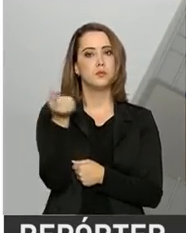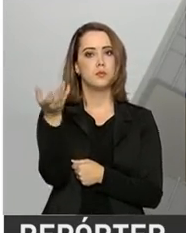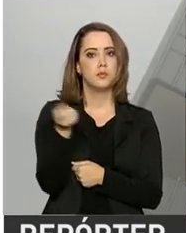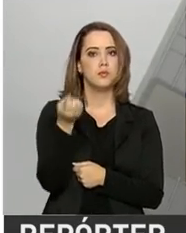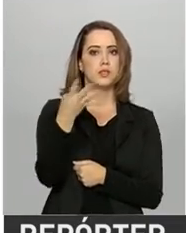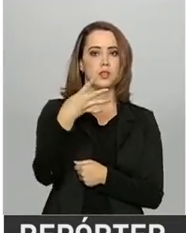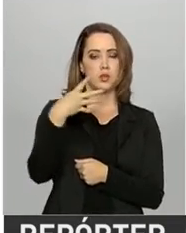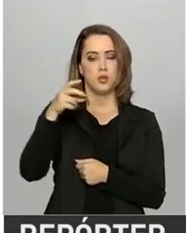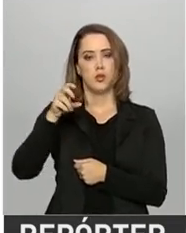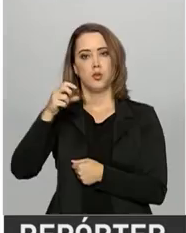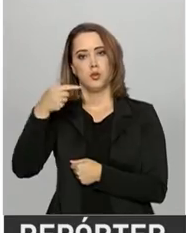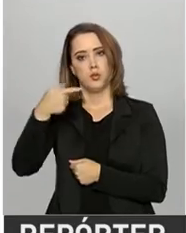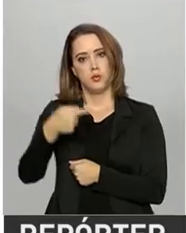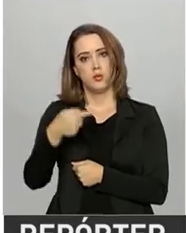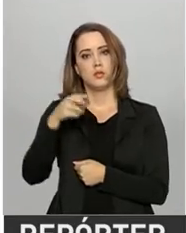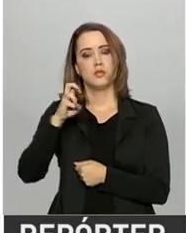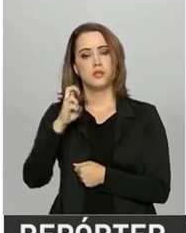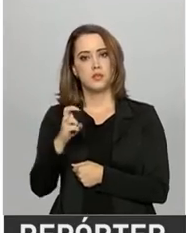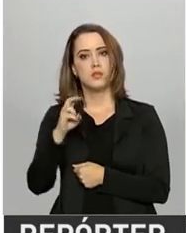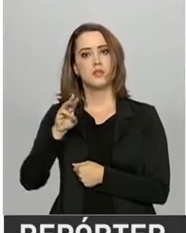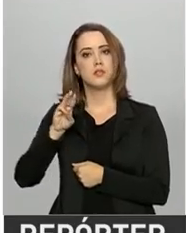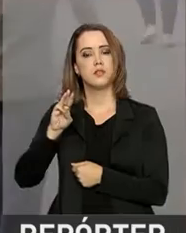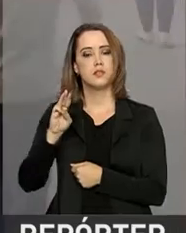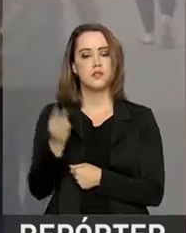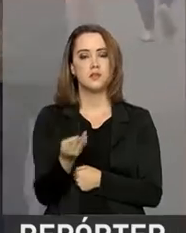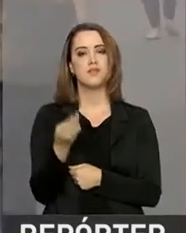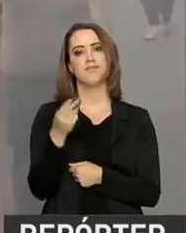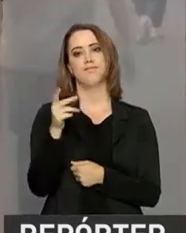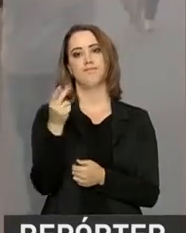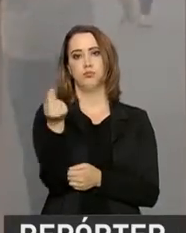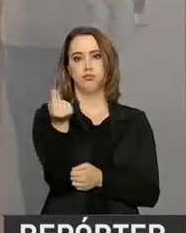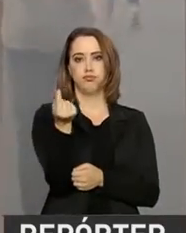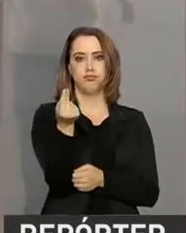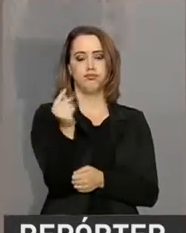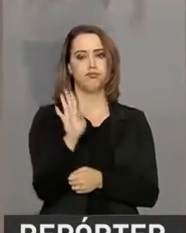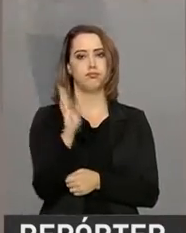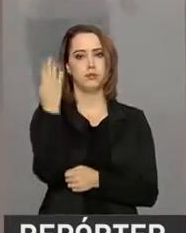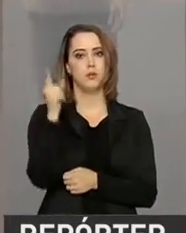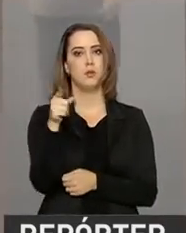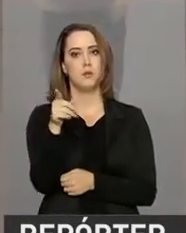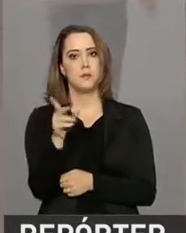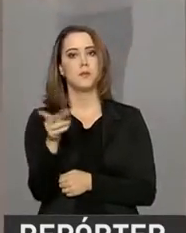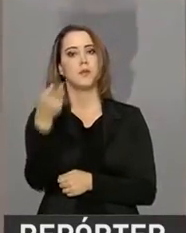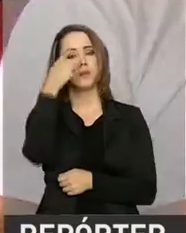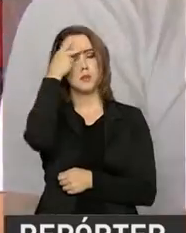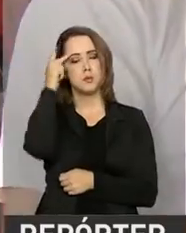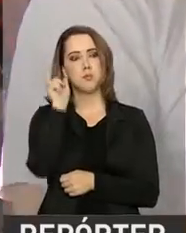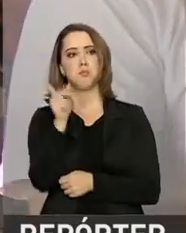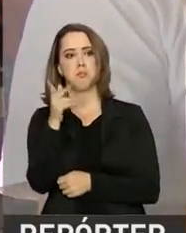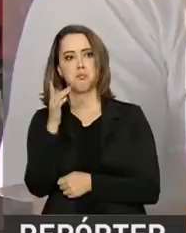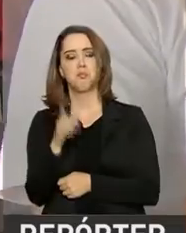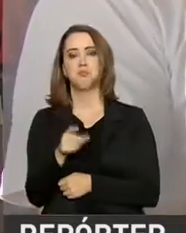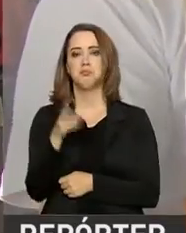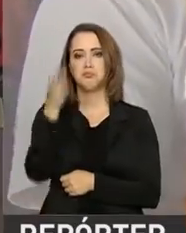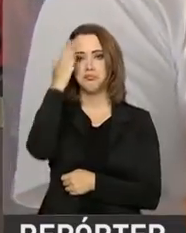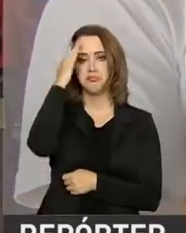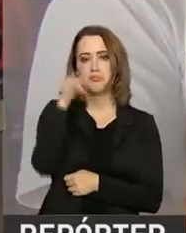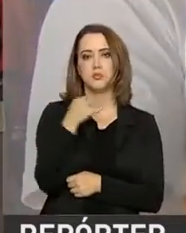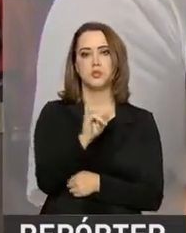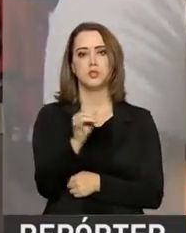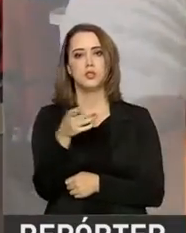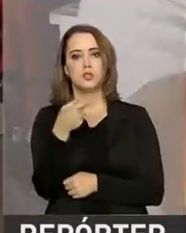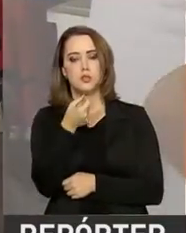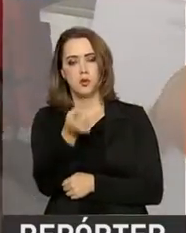notas falsas totalizando 32 milhões de reais nas ruas os comerciantes estão espertos e dão dicas de como identificar